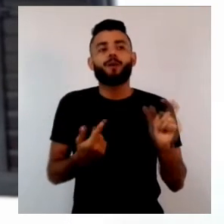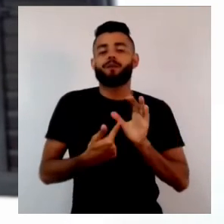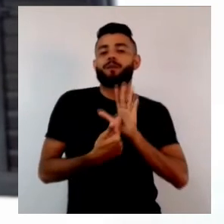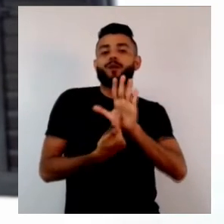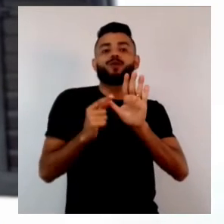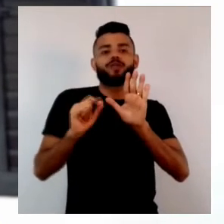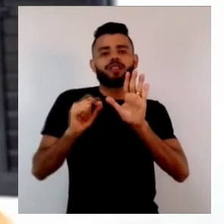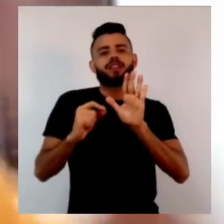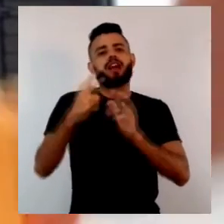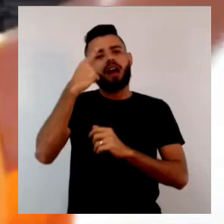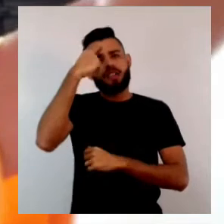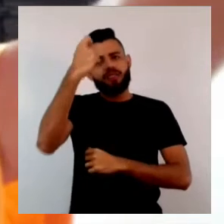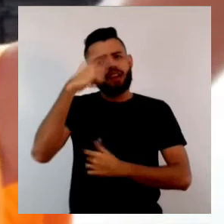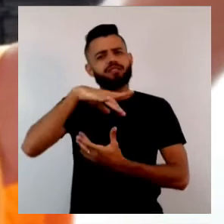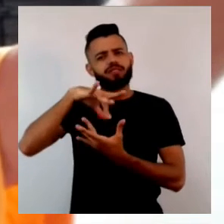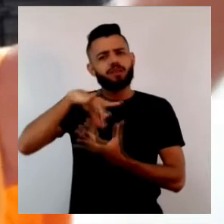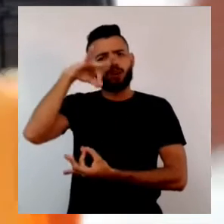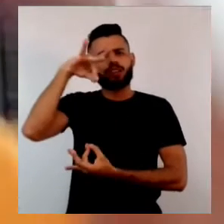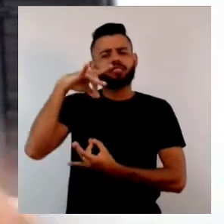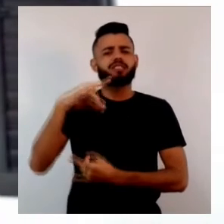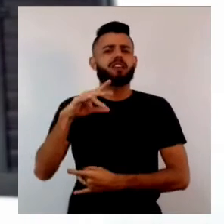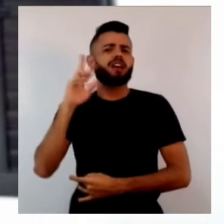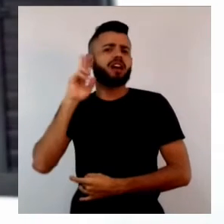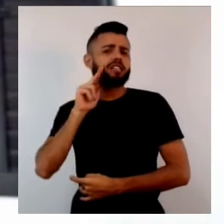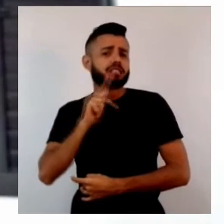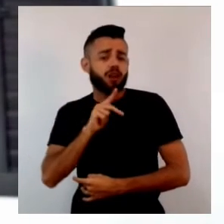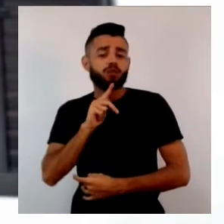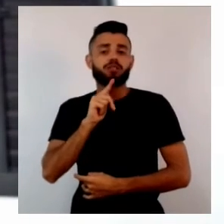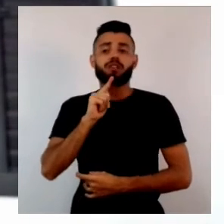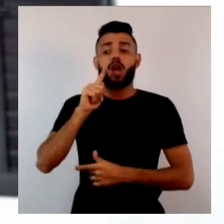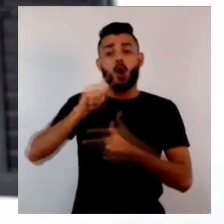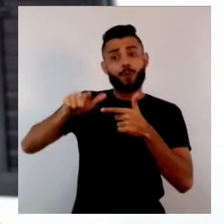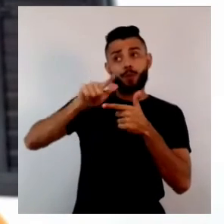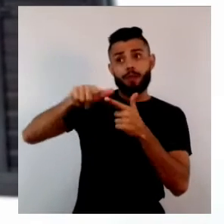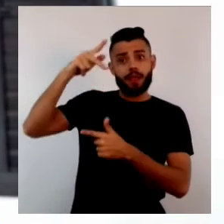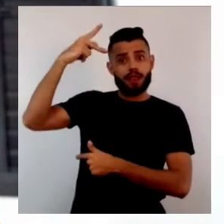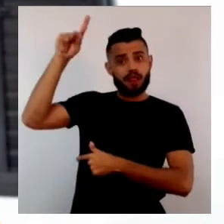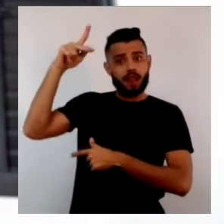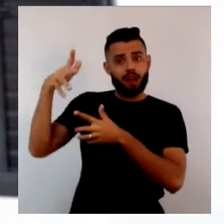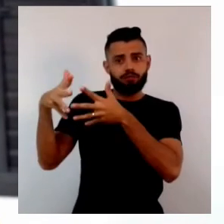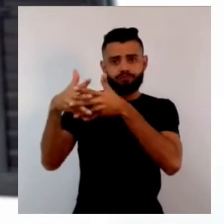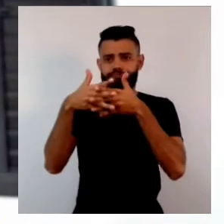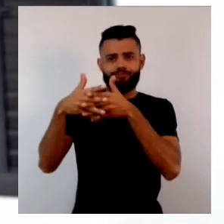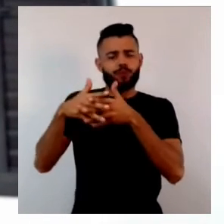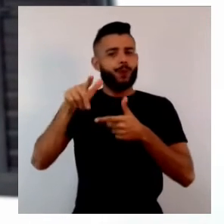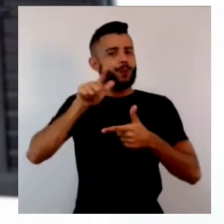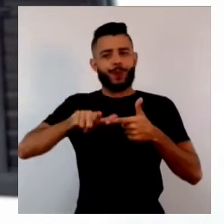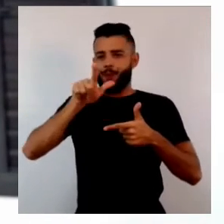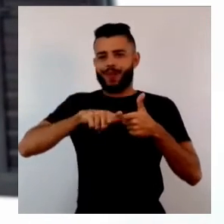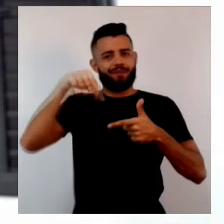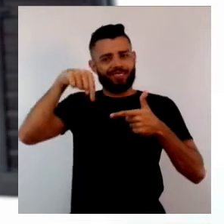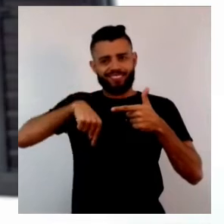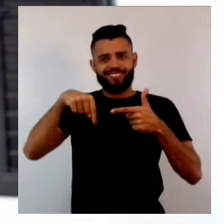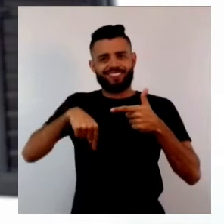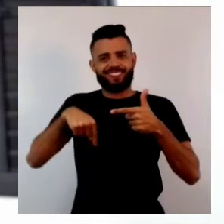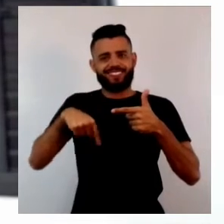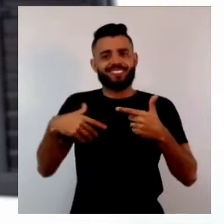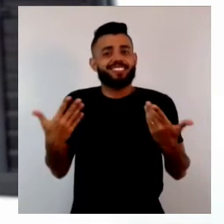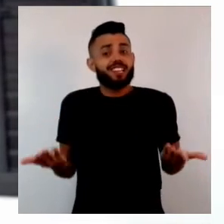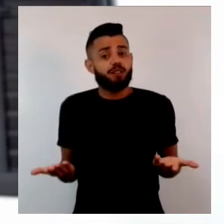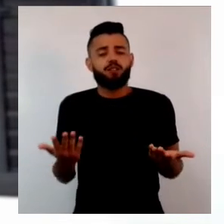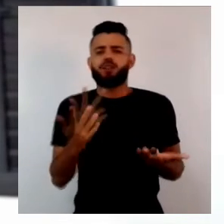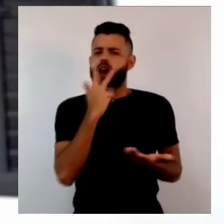democracia racial, de que o racismo é um problema de lá e não é um problema de cá. Então, eu acho que assim, a gente começou a mudar muitas coisas